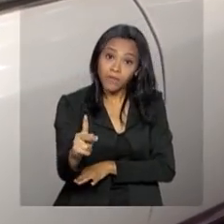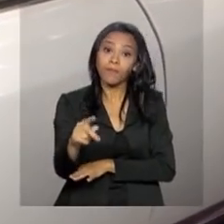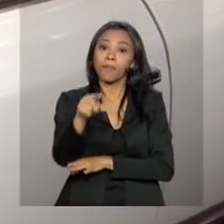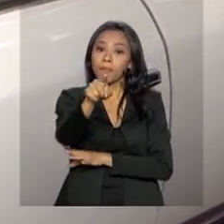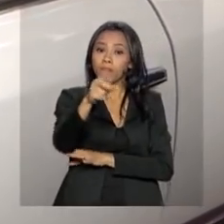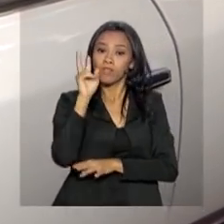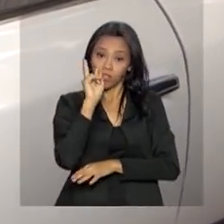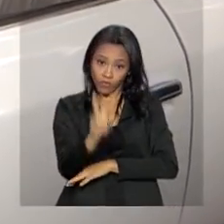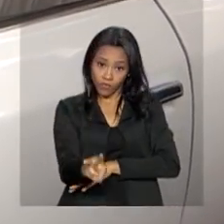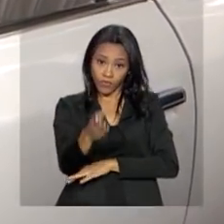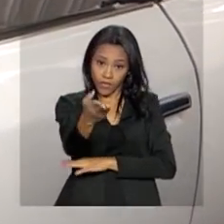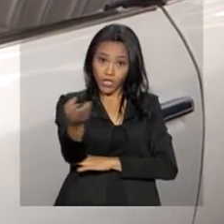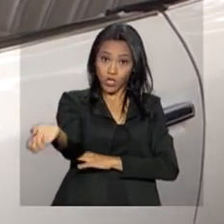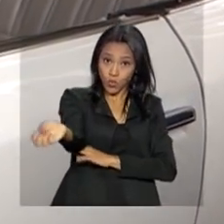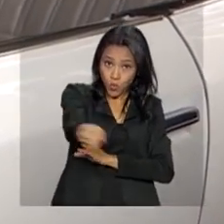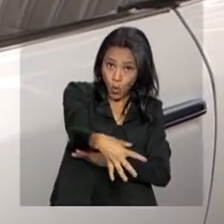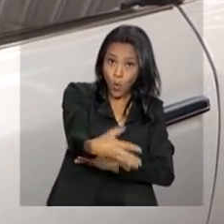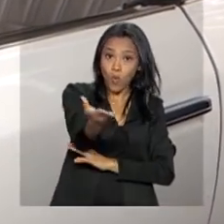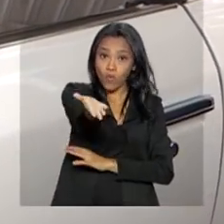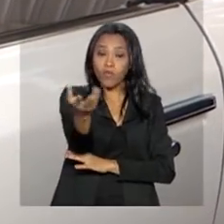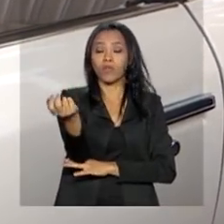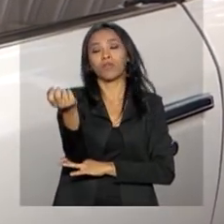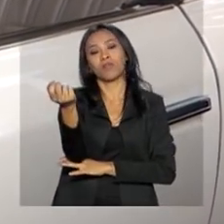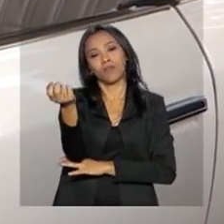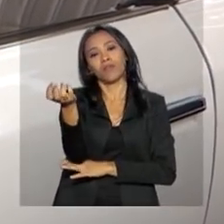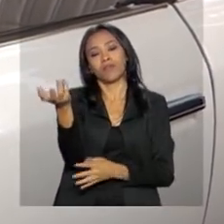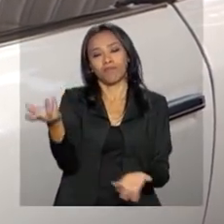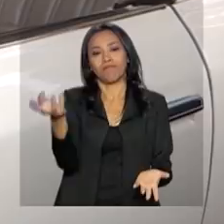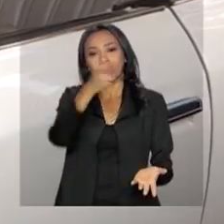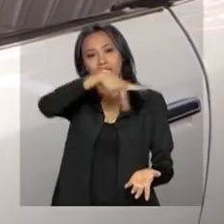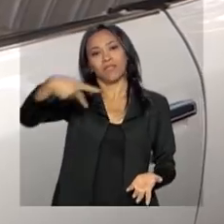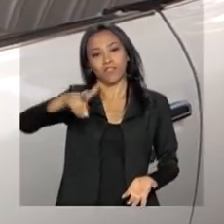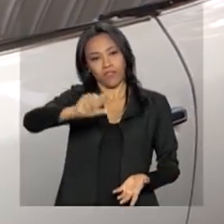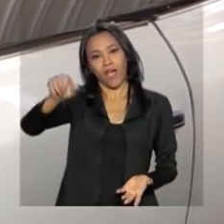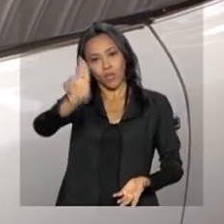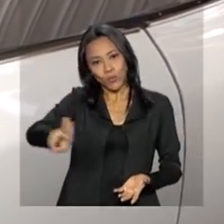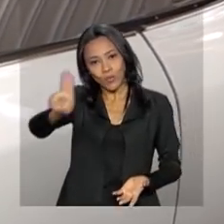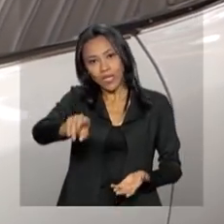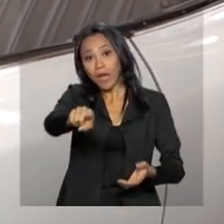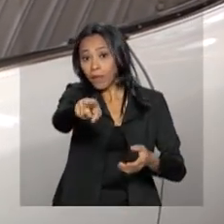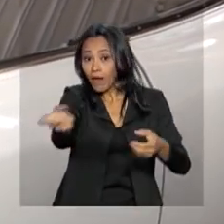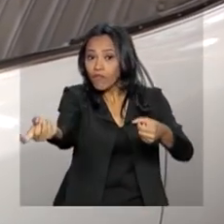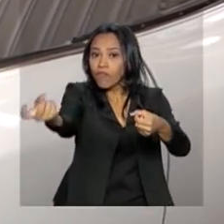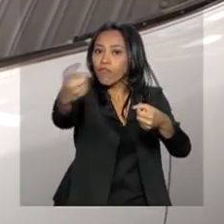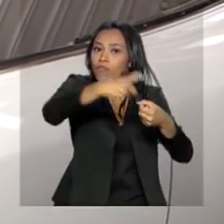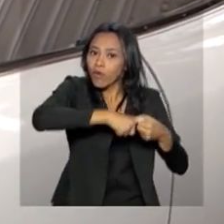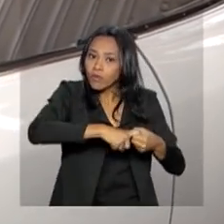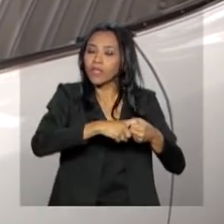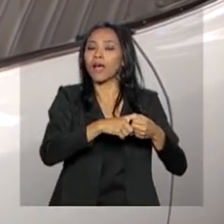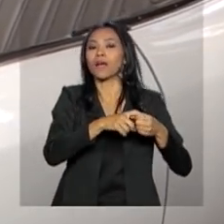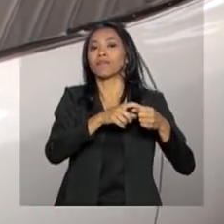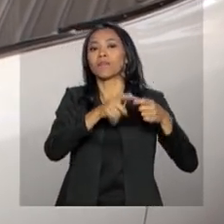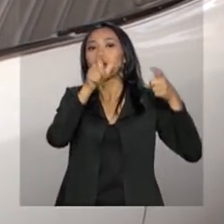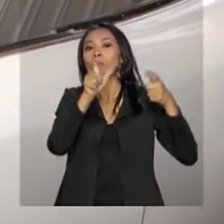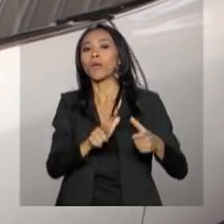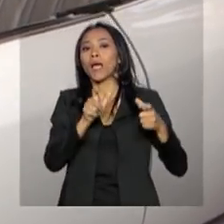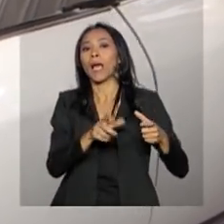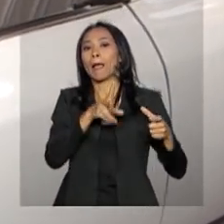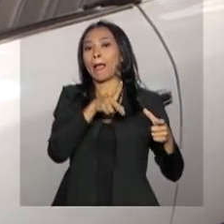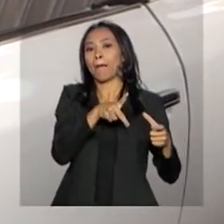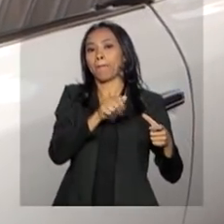que o novo presidente Mário benitz vai usar para retornar ao palácio Delos Lopes para assim